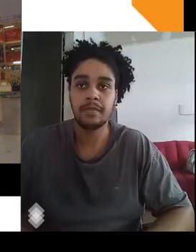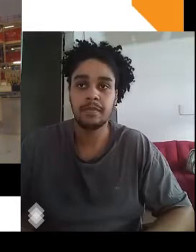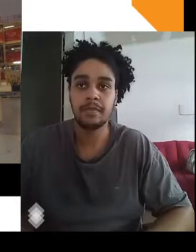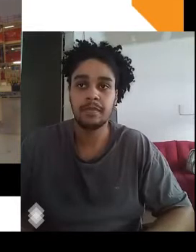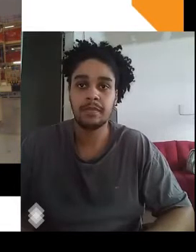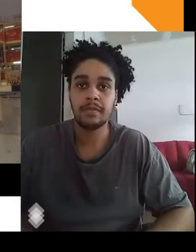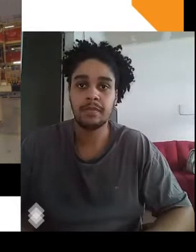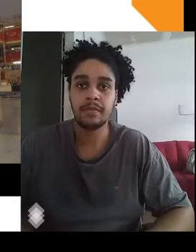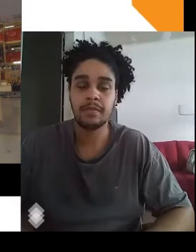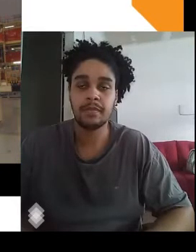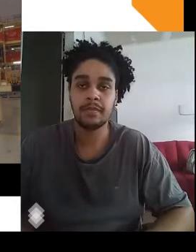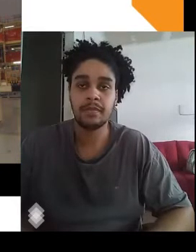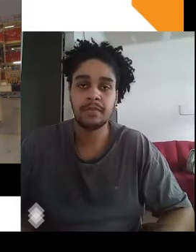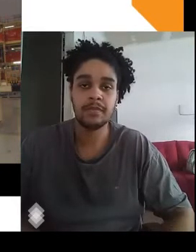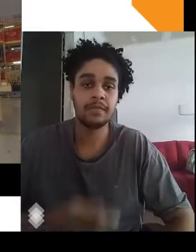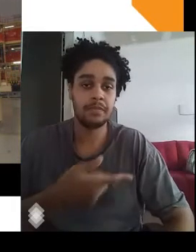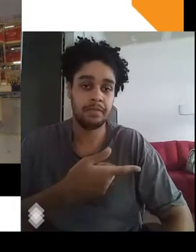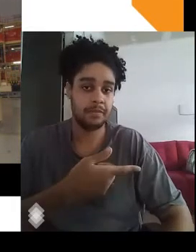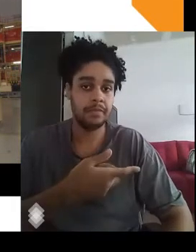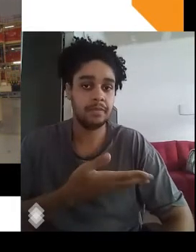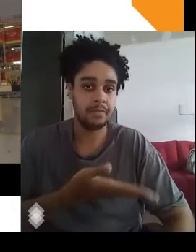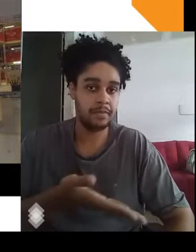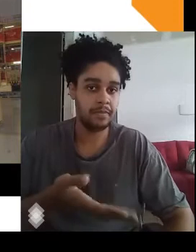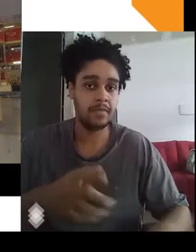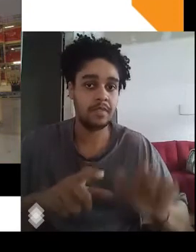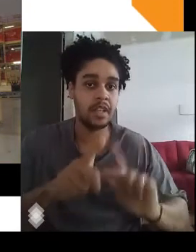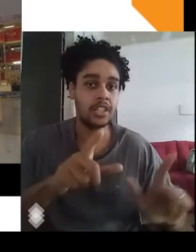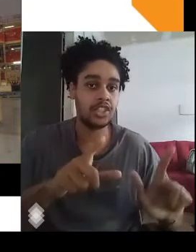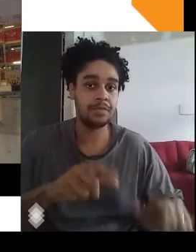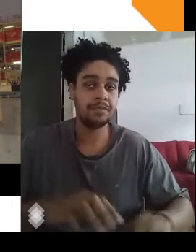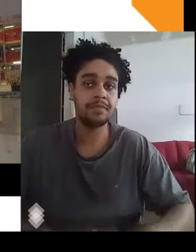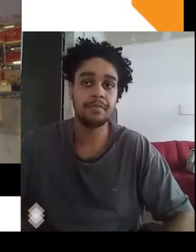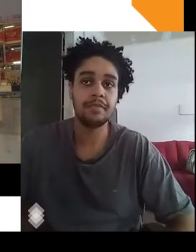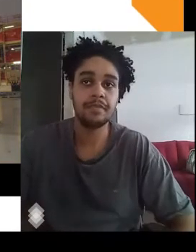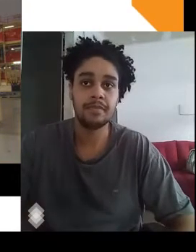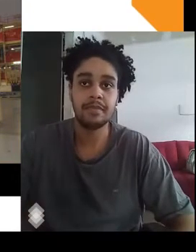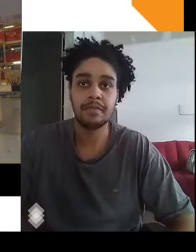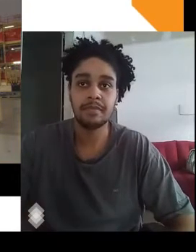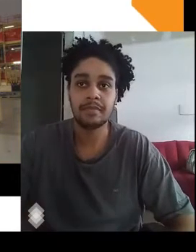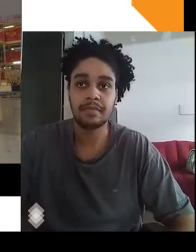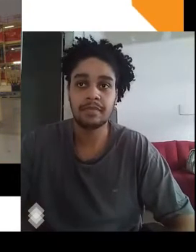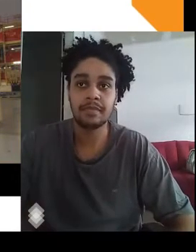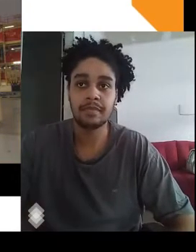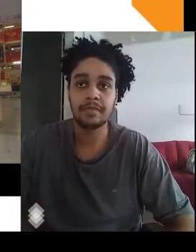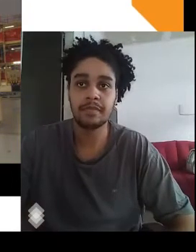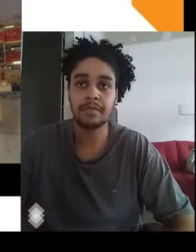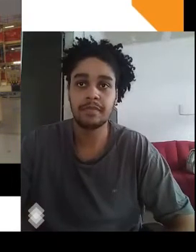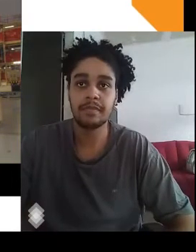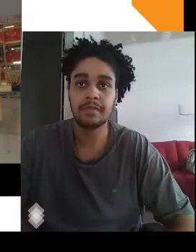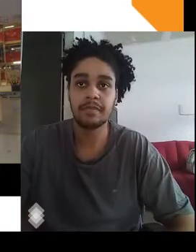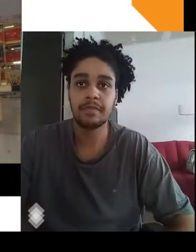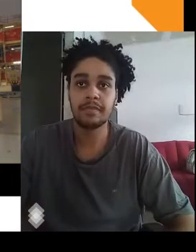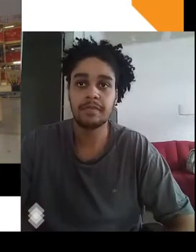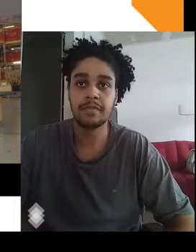in those countries. But of course it also means we have logistics of parts being shipped and being flown around Europe. That's something that also our competitor